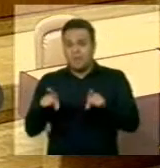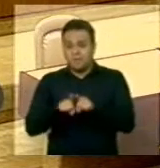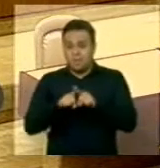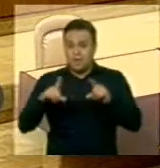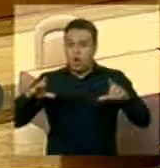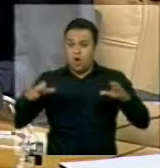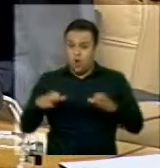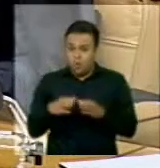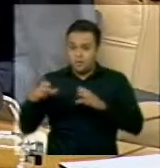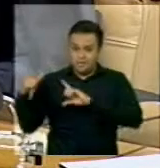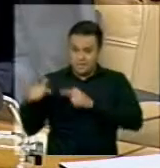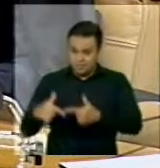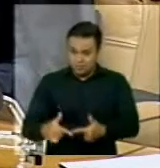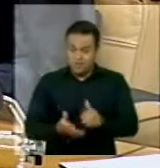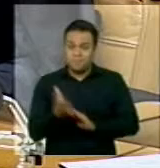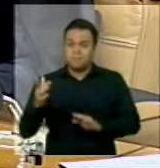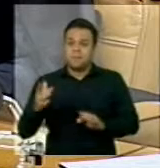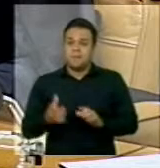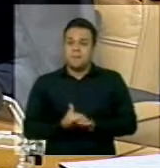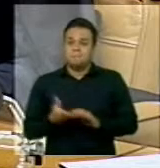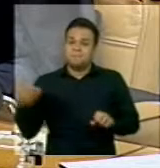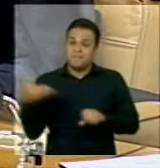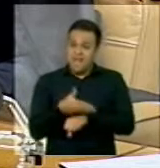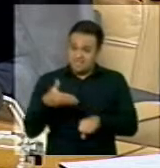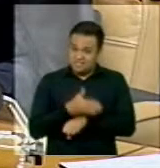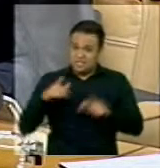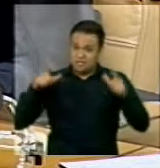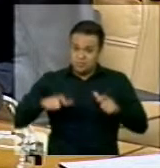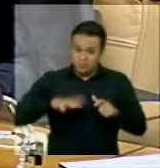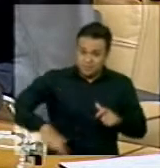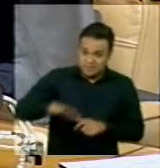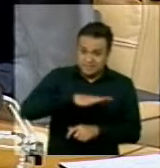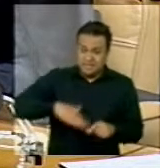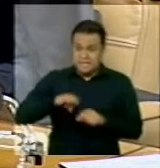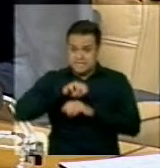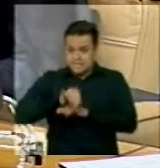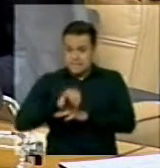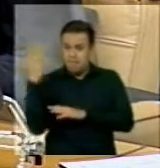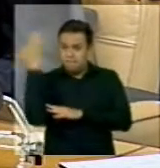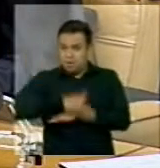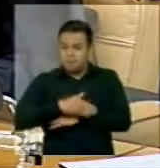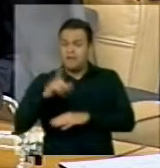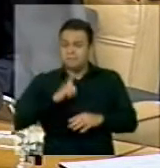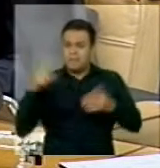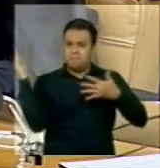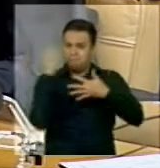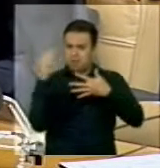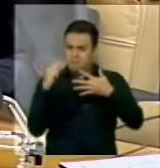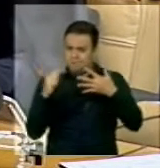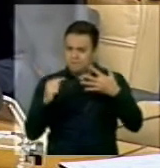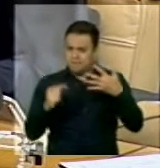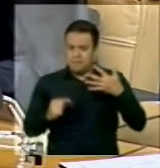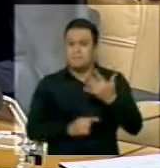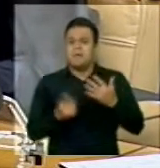comunidades tradicionais tenham acesso a essas terras e, se comprovados os demais requisitos, a respectiva